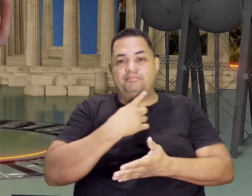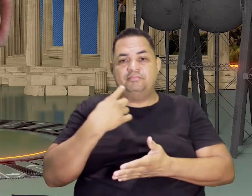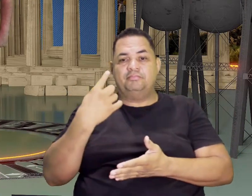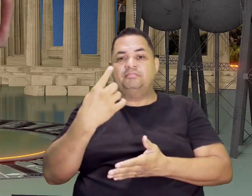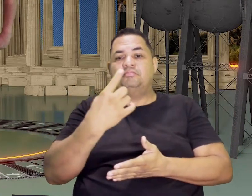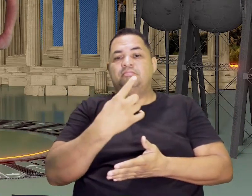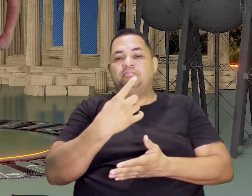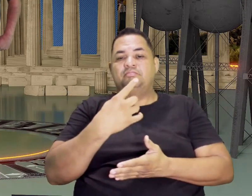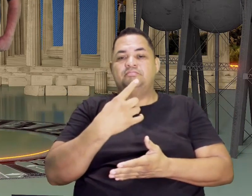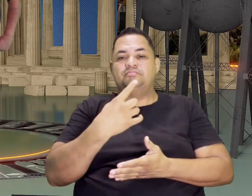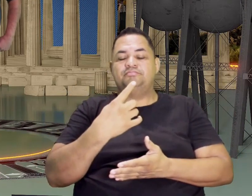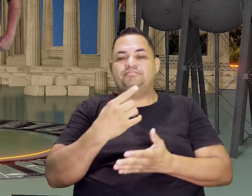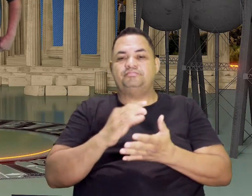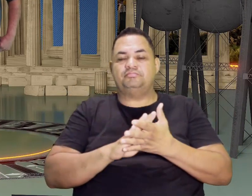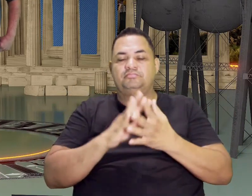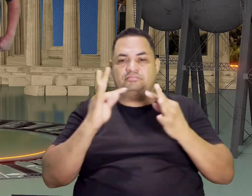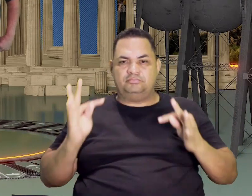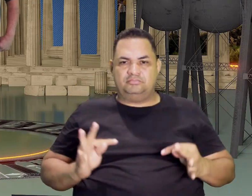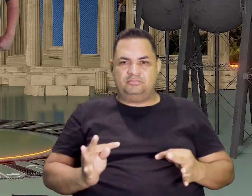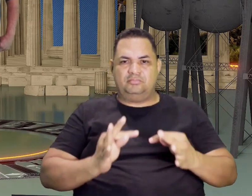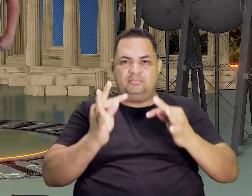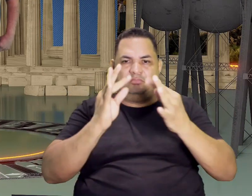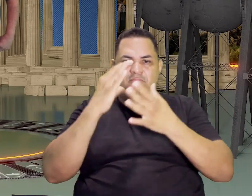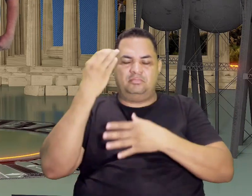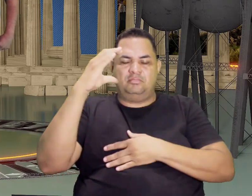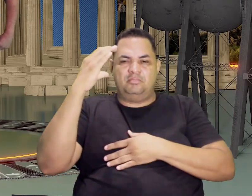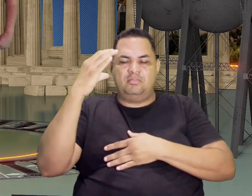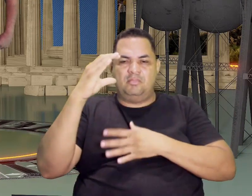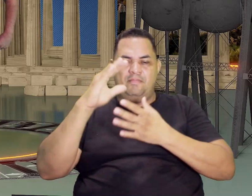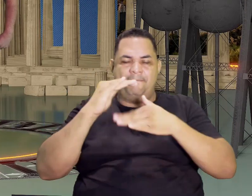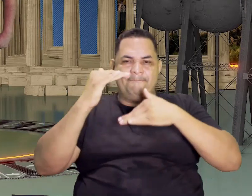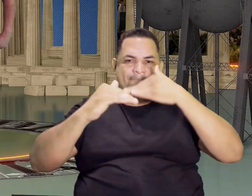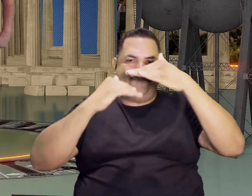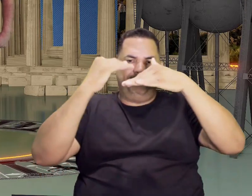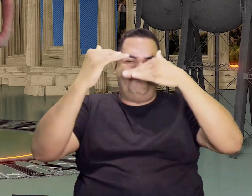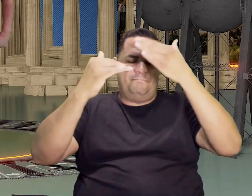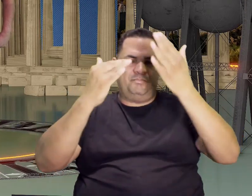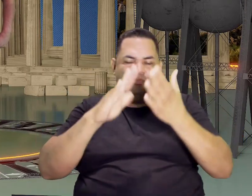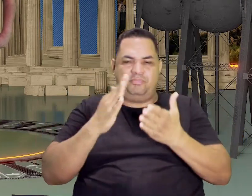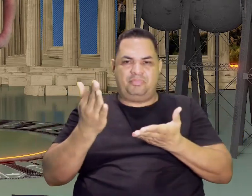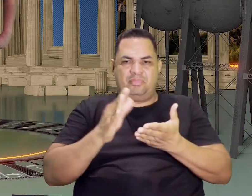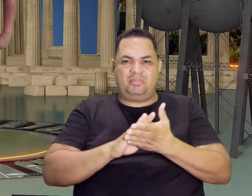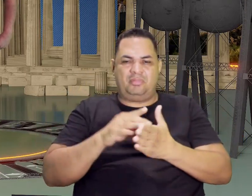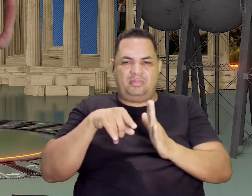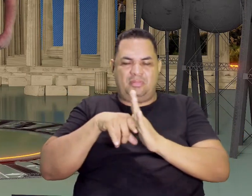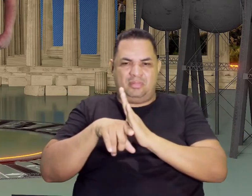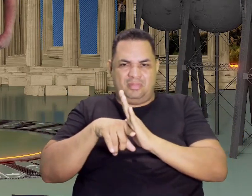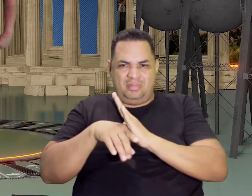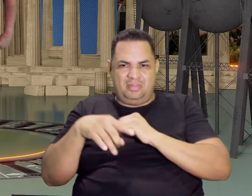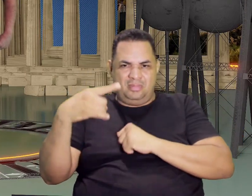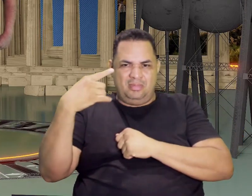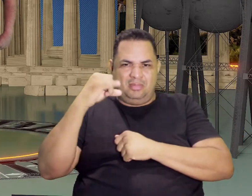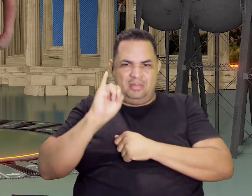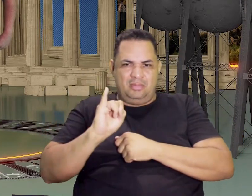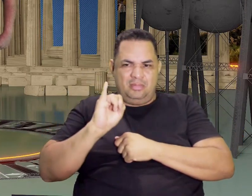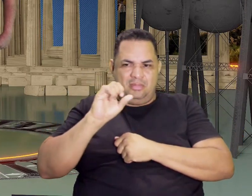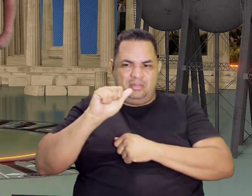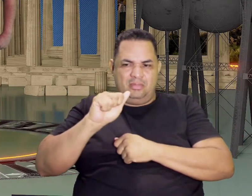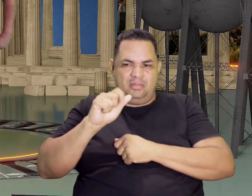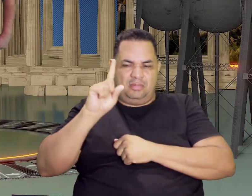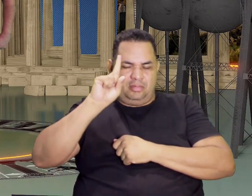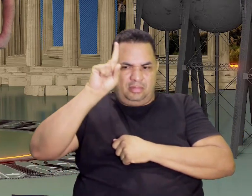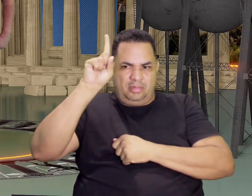estamos no âmbito da tecnologia, a ciência ela está voltada, né, para as questões da inteligência